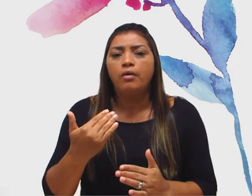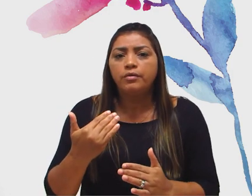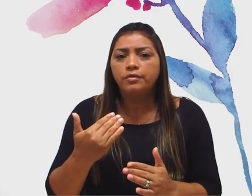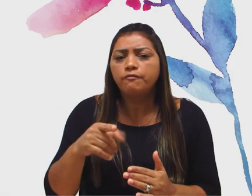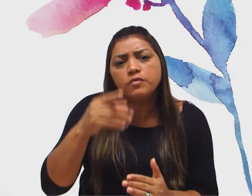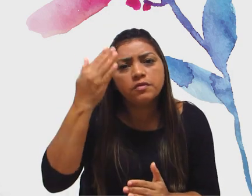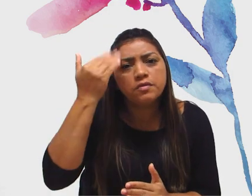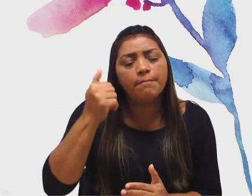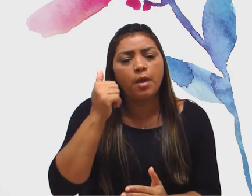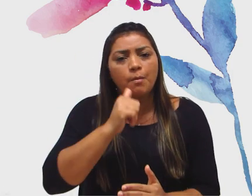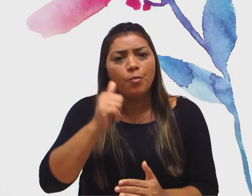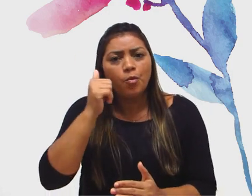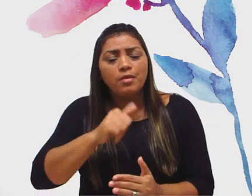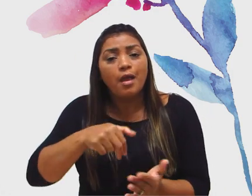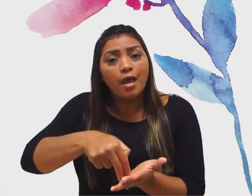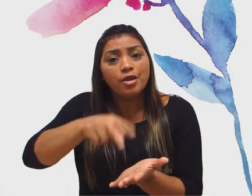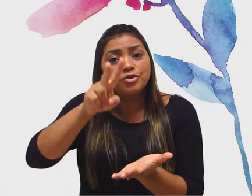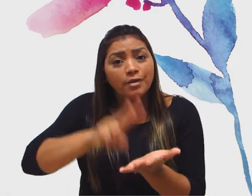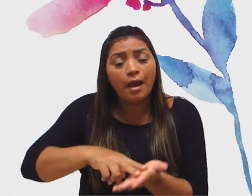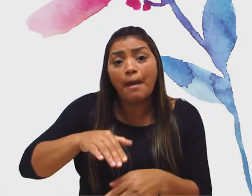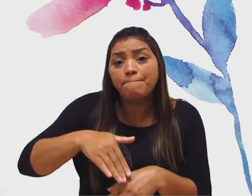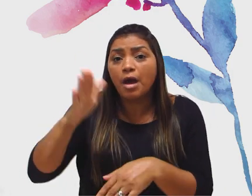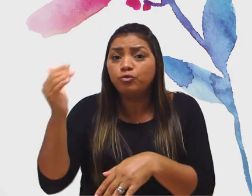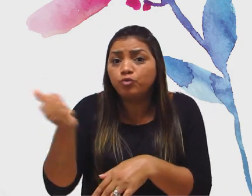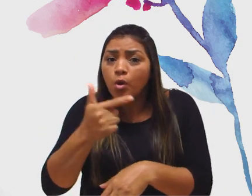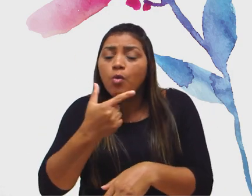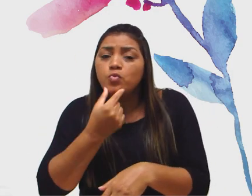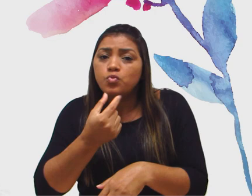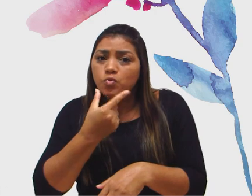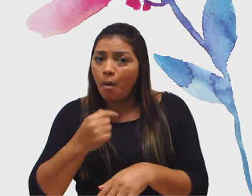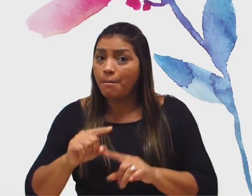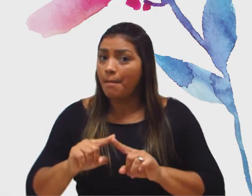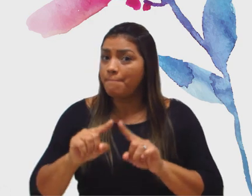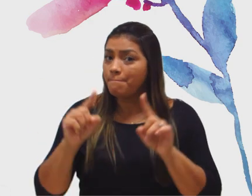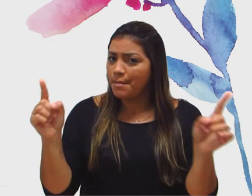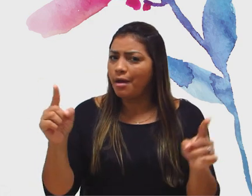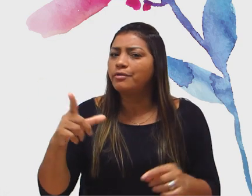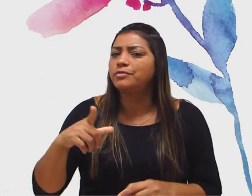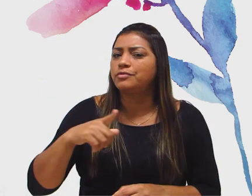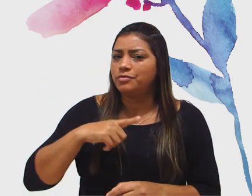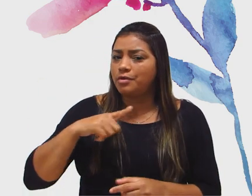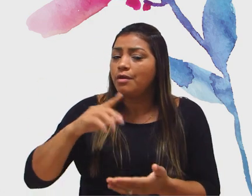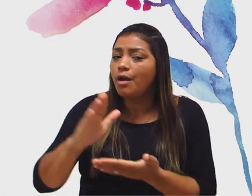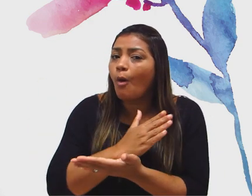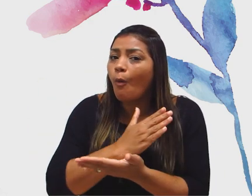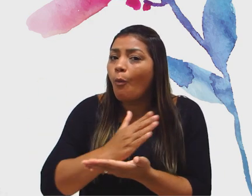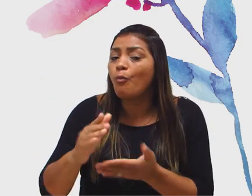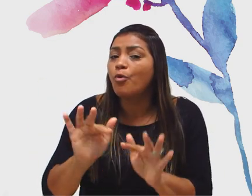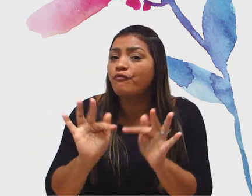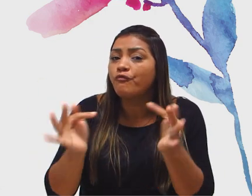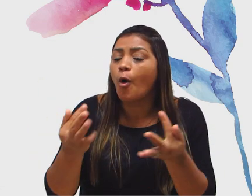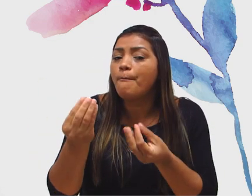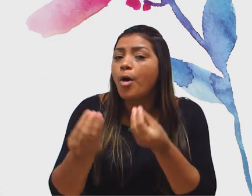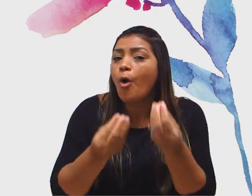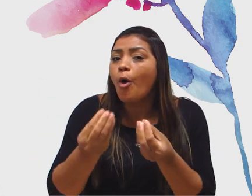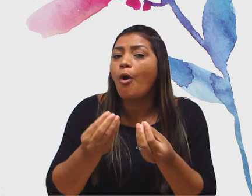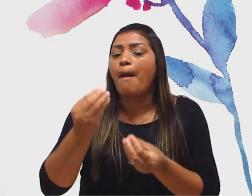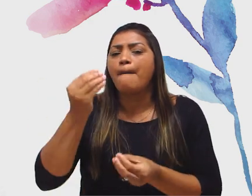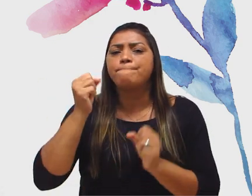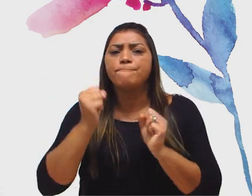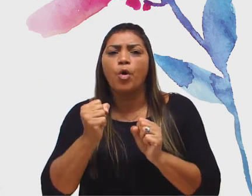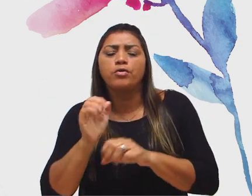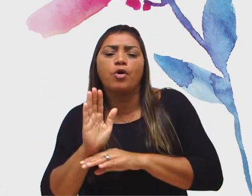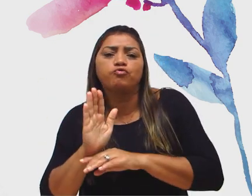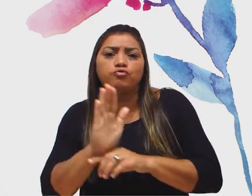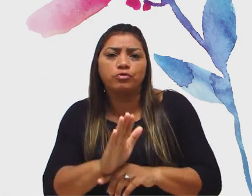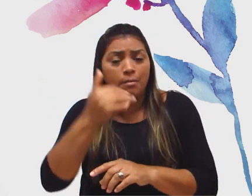mais do que os homens? Mas existem algumas atitudes simples que podem ajudar na prevenção de